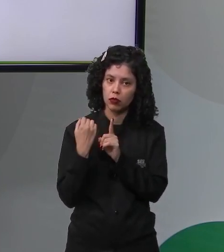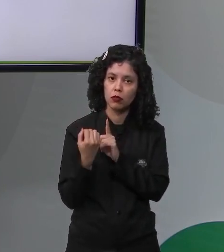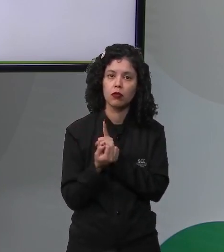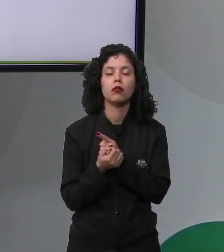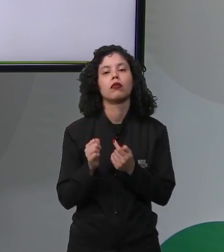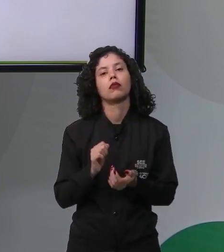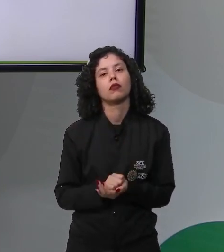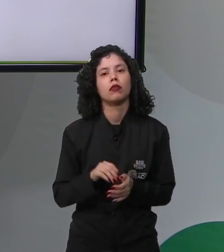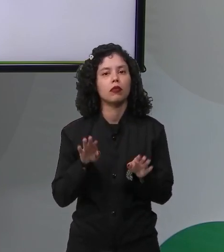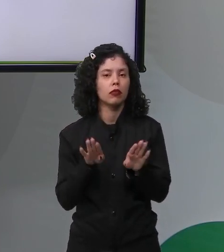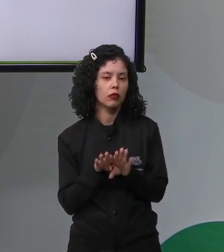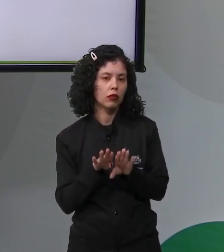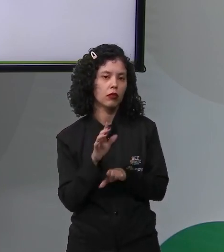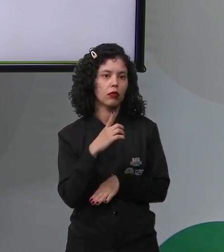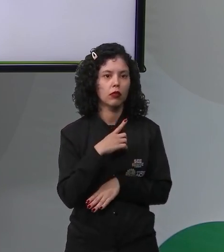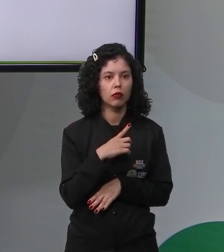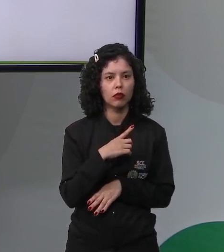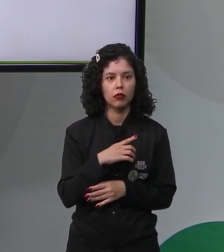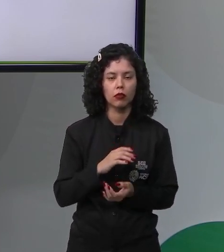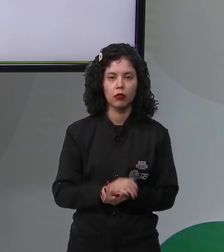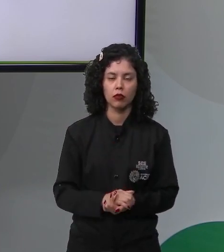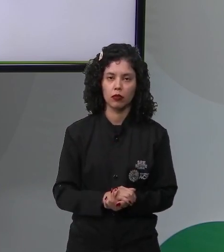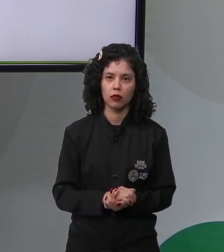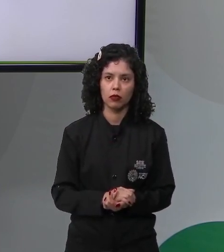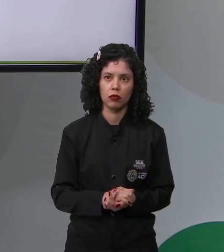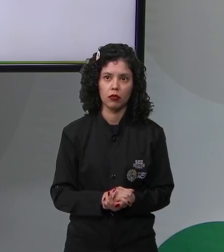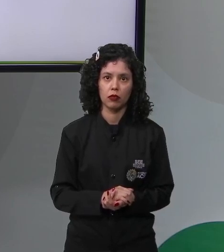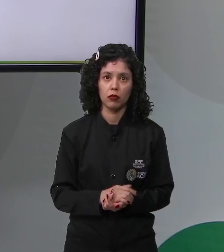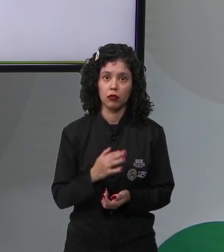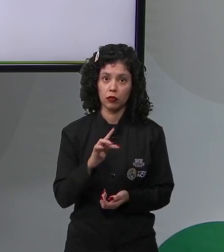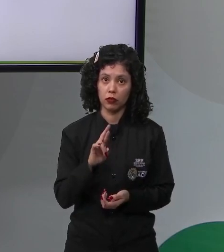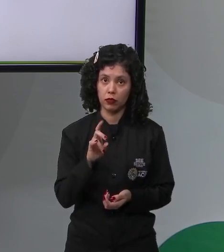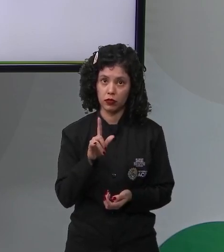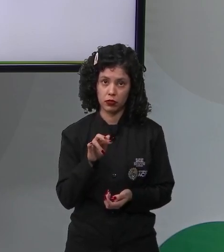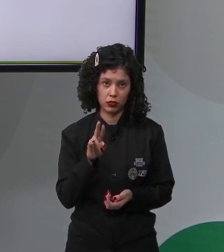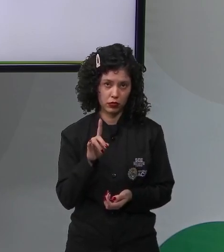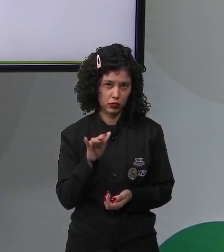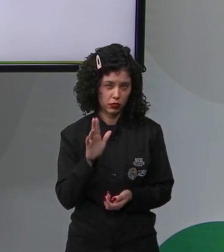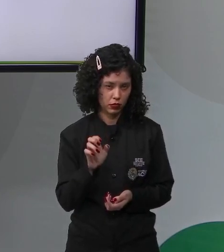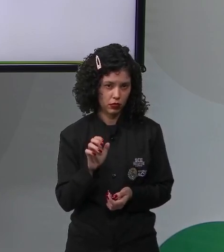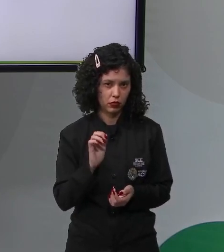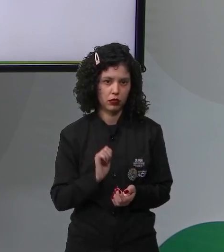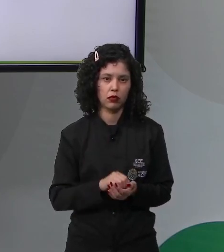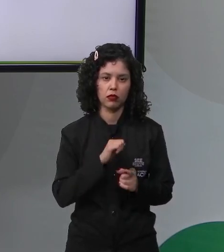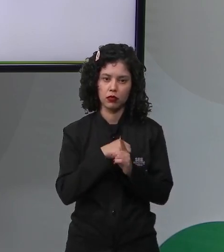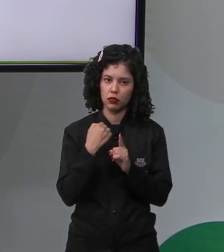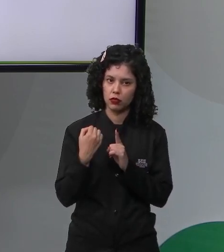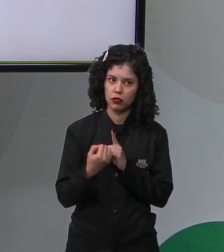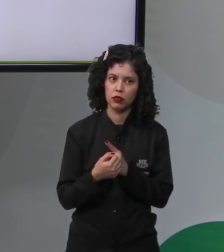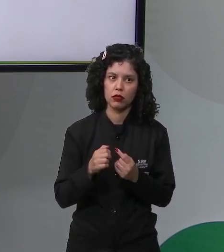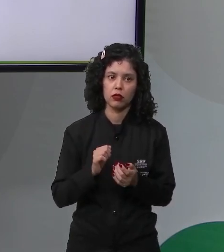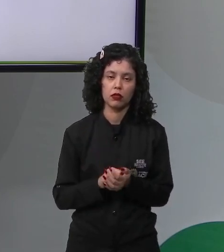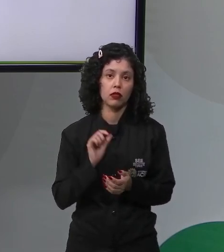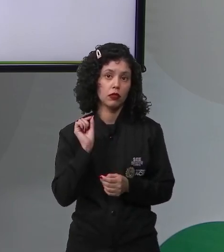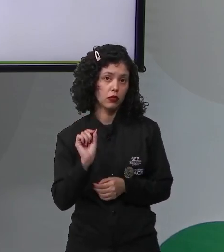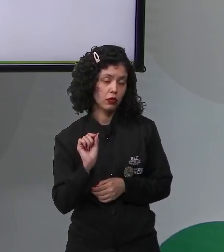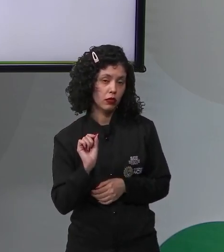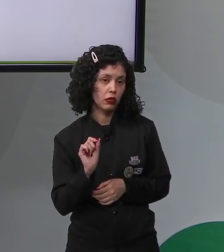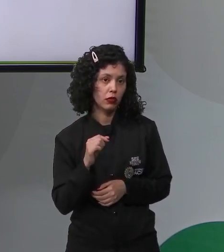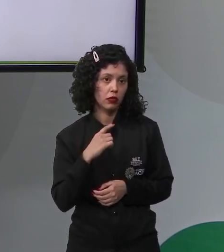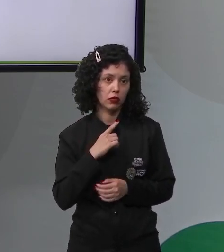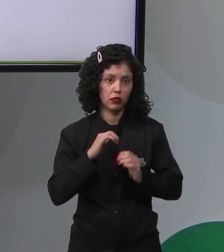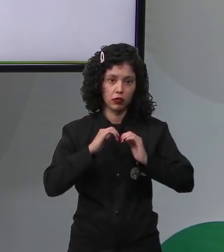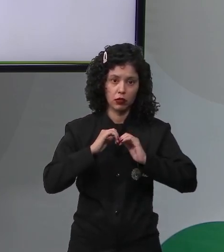social, ela tende a ficar fragilizada nessas sociedades em que há